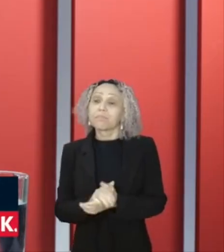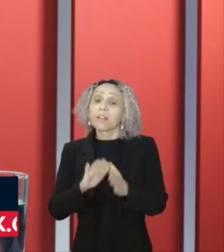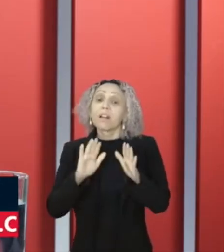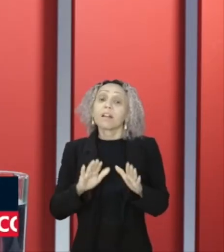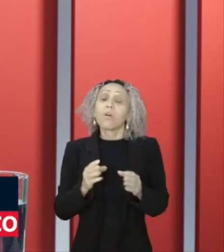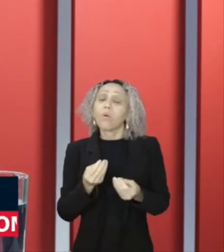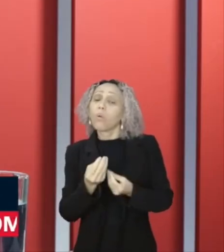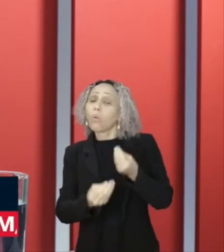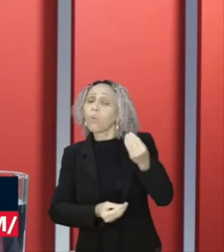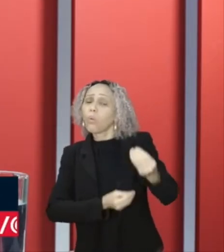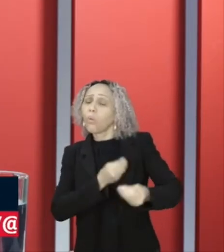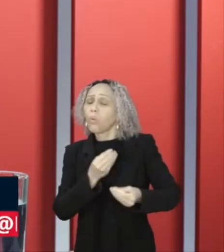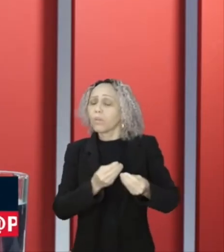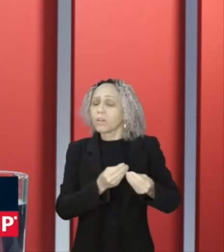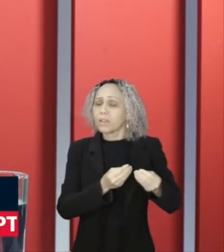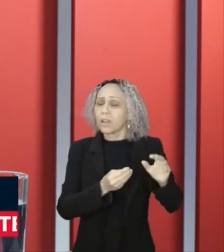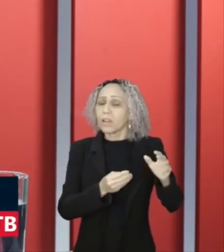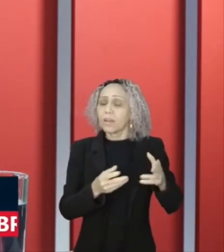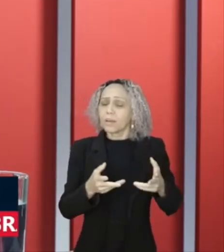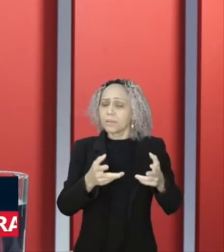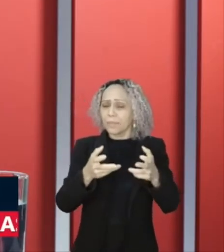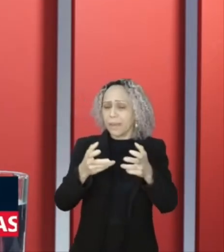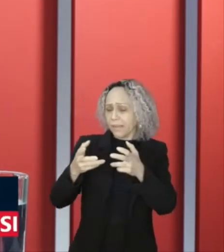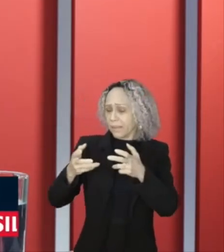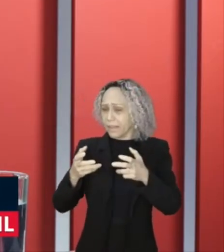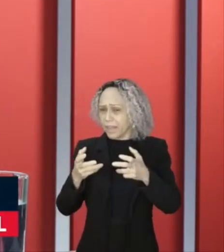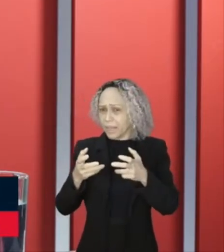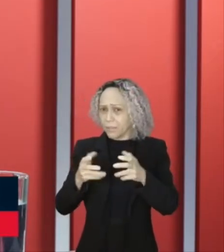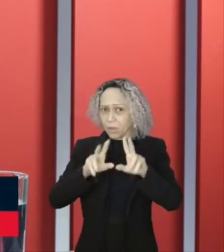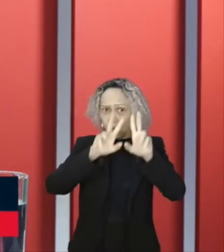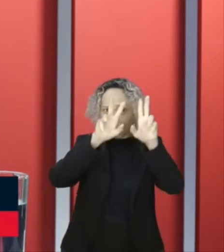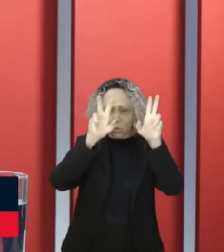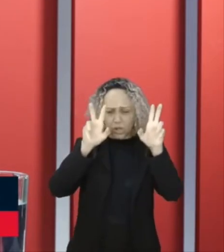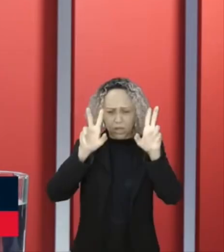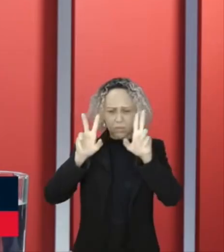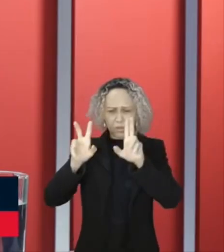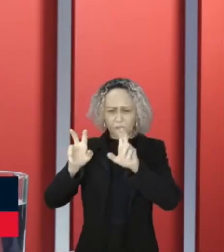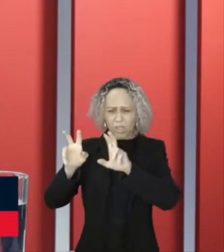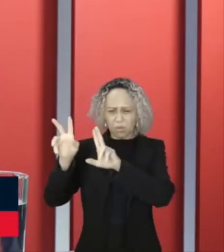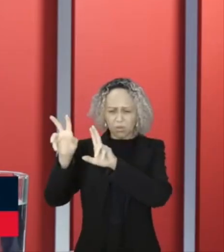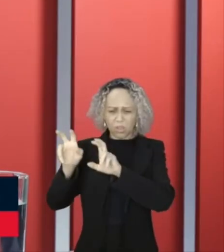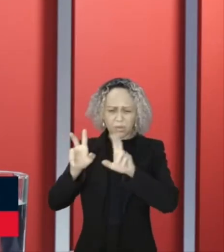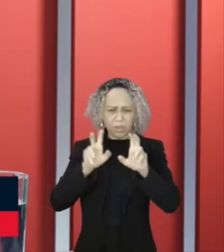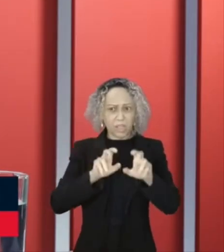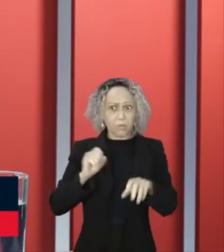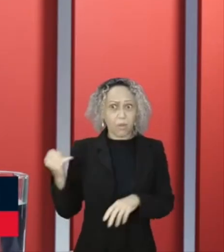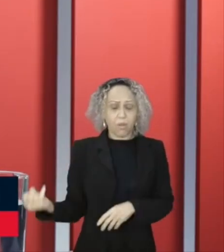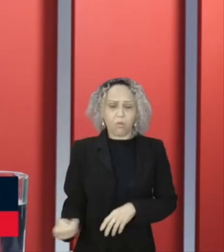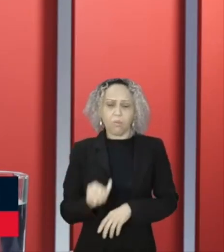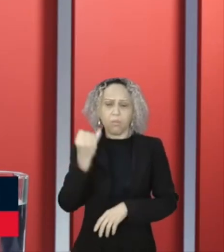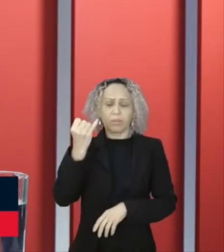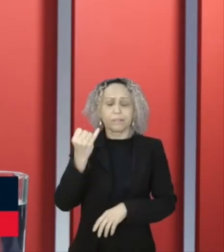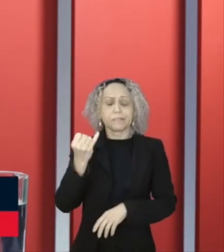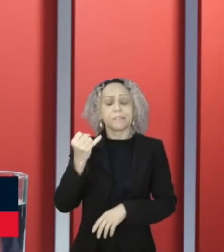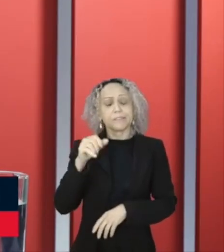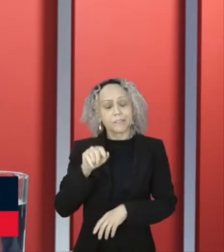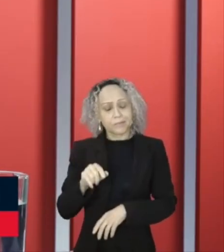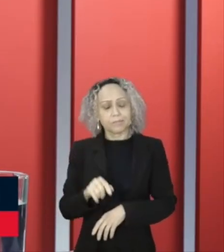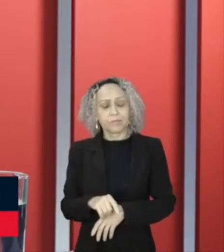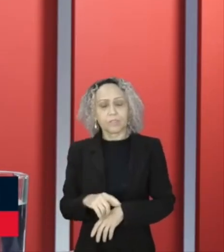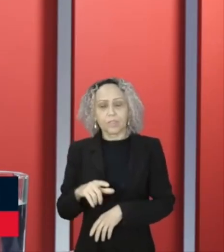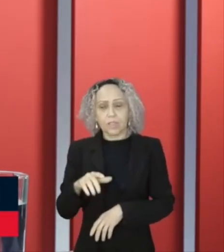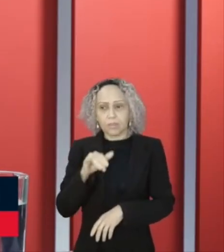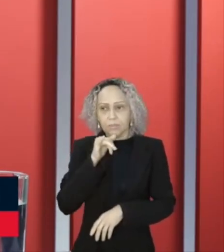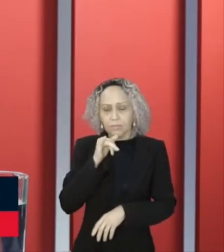os grandes temas, né? E fizemos essa reunião com o Conselho na quarta-feira mesmo, na sequência do evento